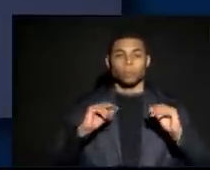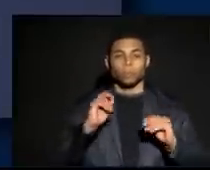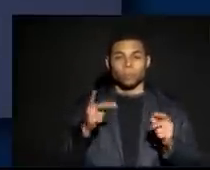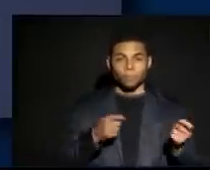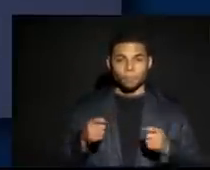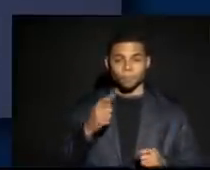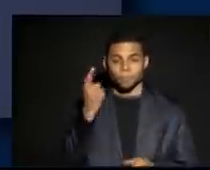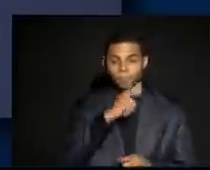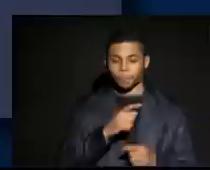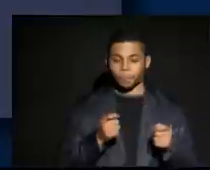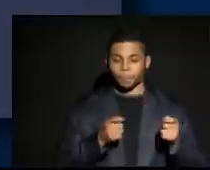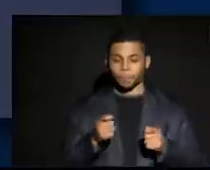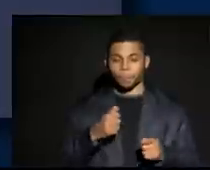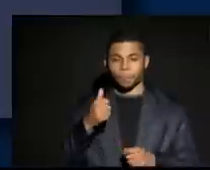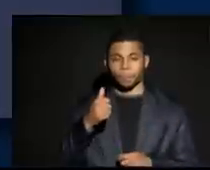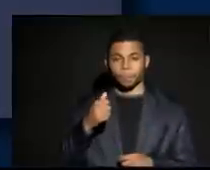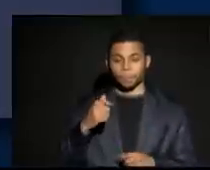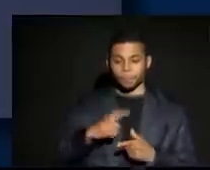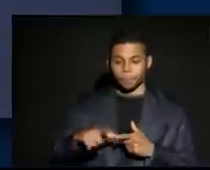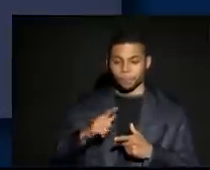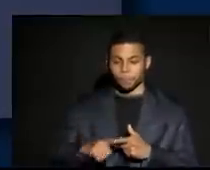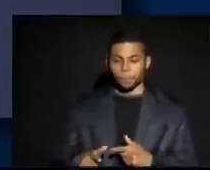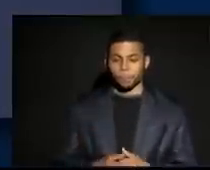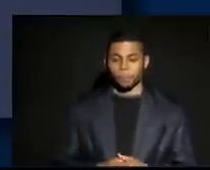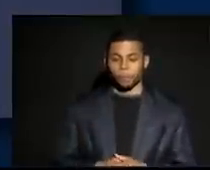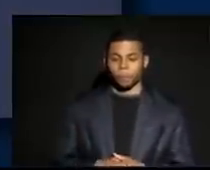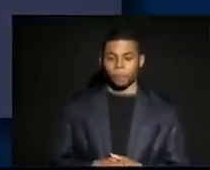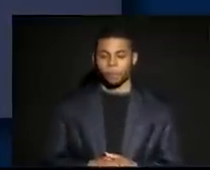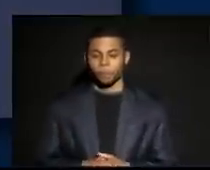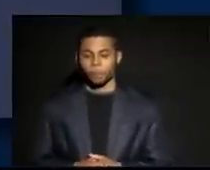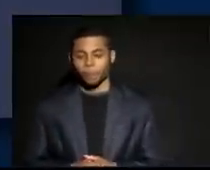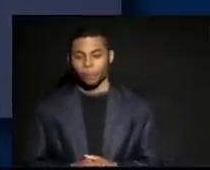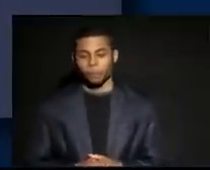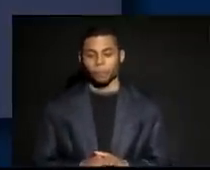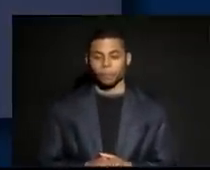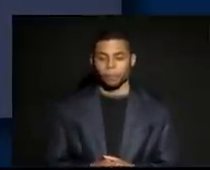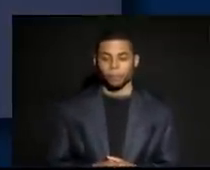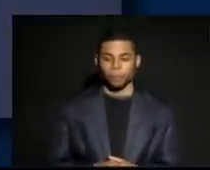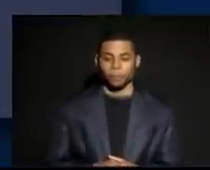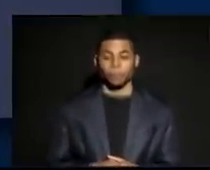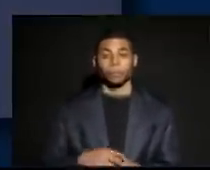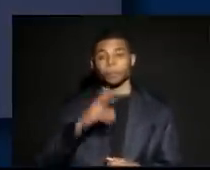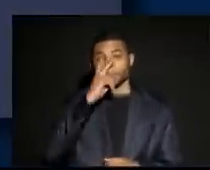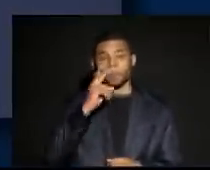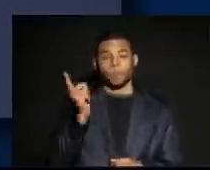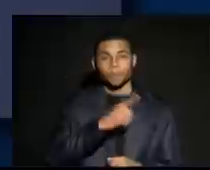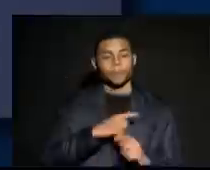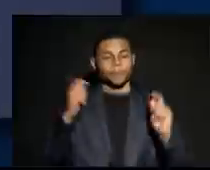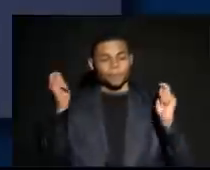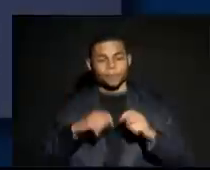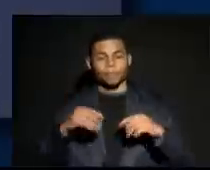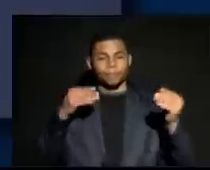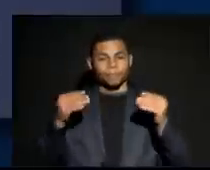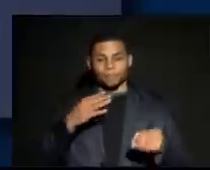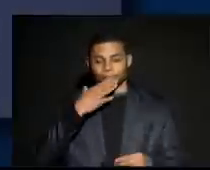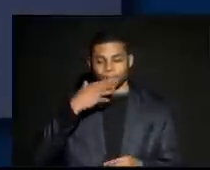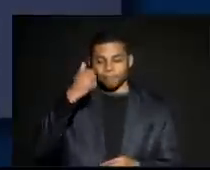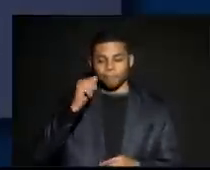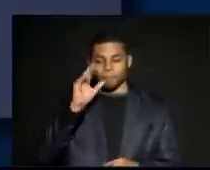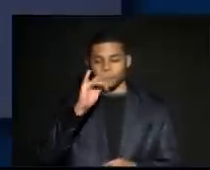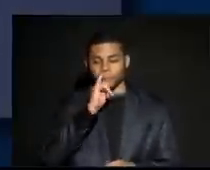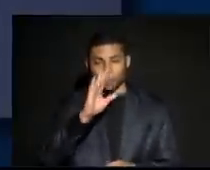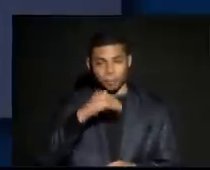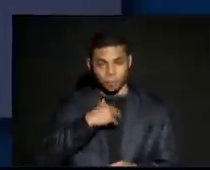consigam administrar bem problemas né problemas estruturais é e eu acho que ele tem tudo para administrar esse problema